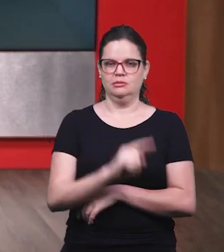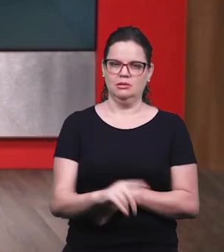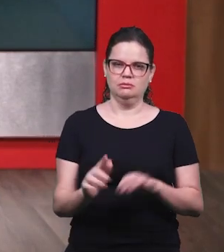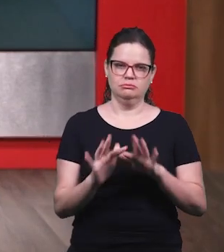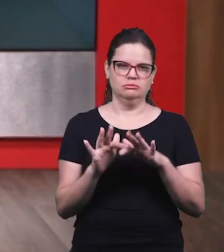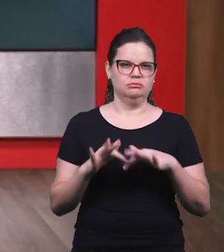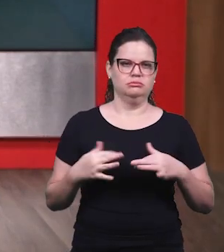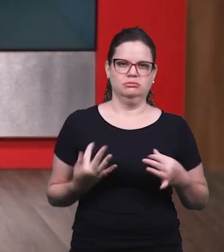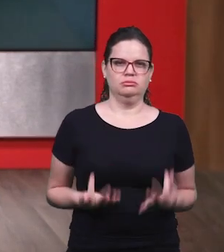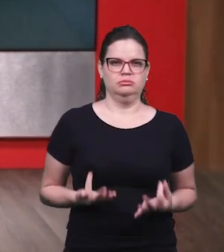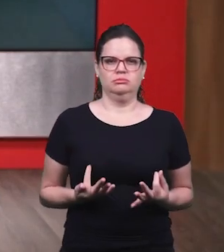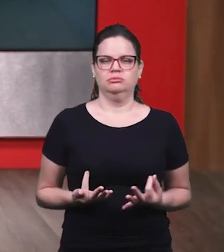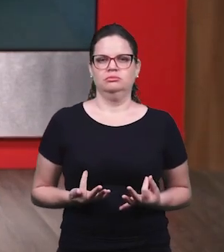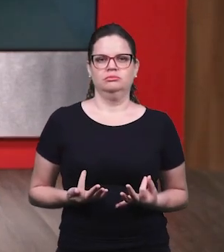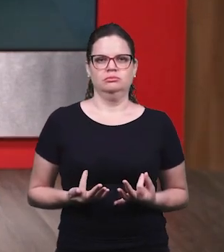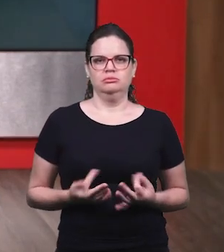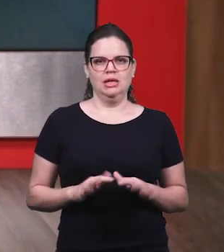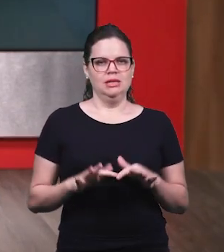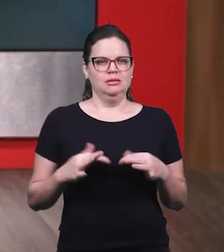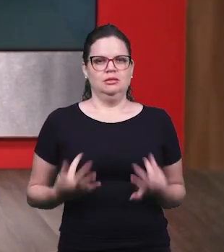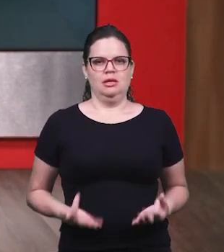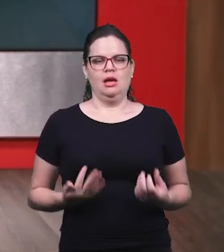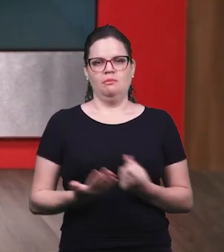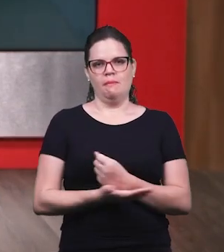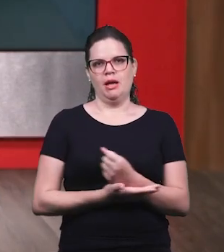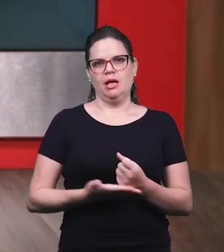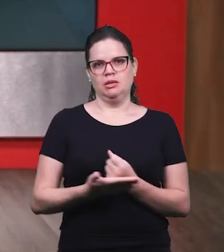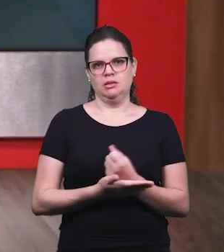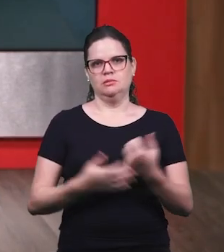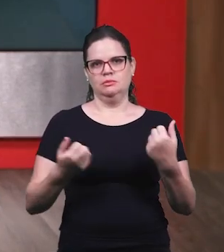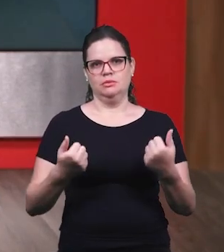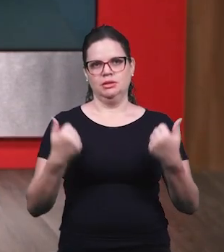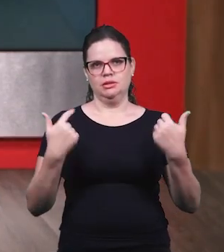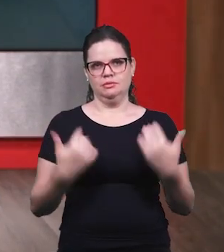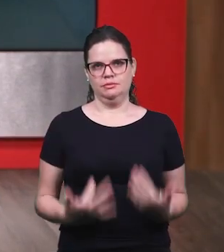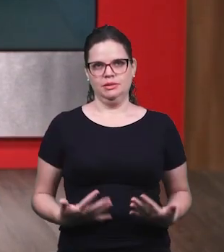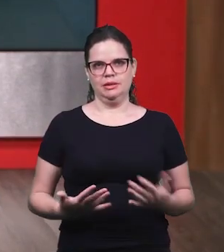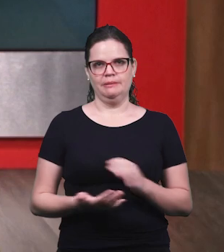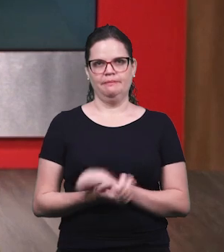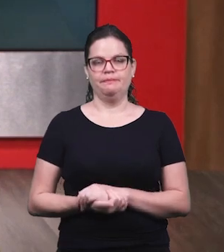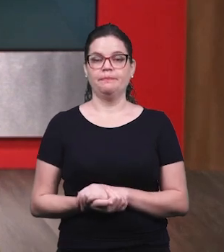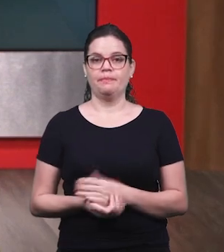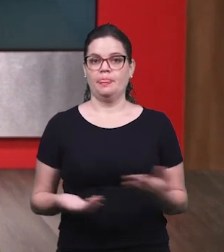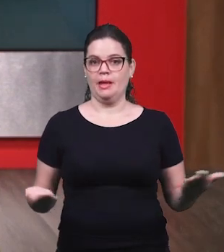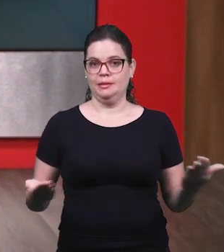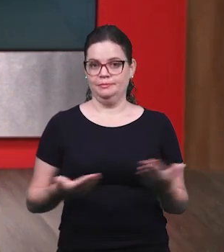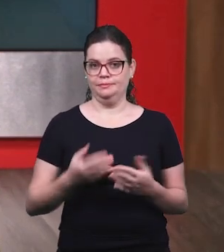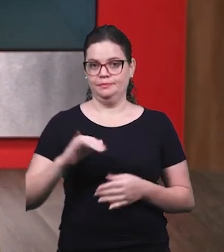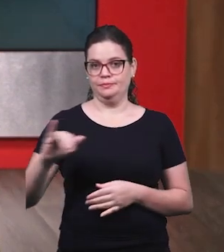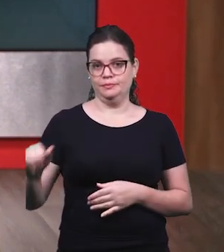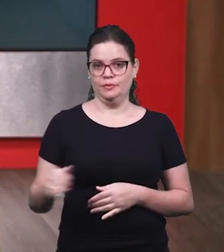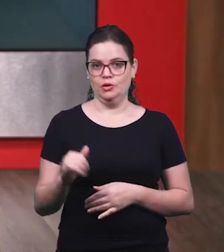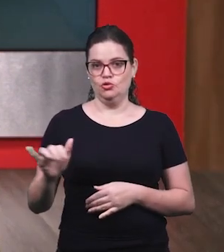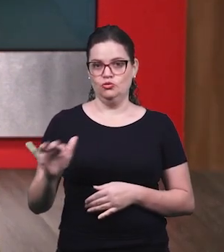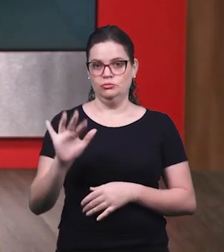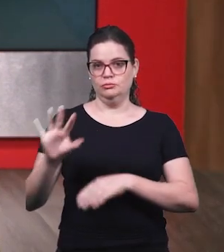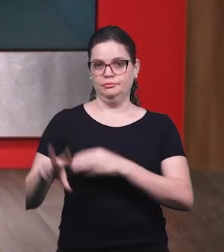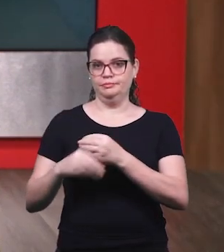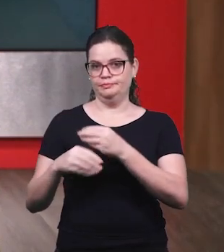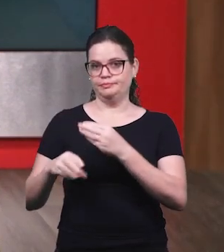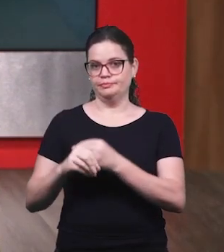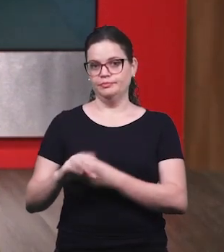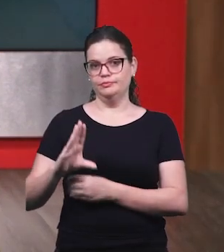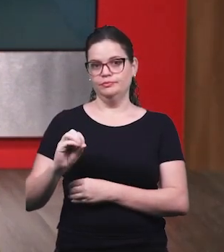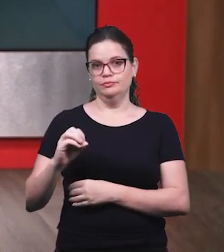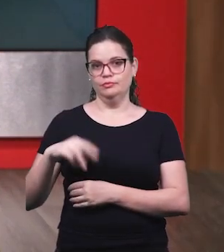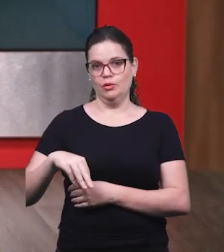básica de falar a respeito do juros simples. Juros compostos, outra